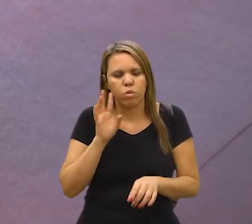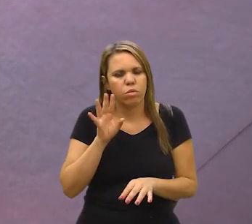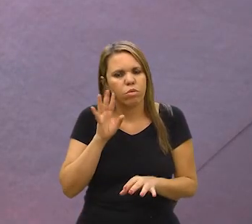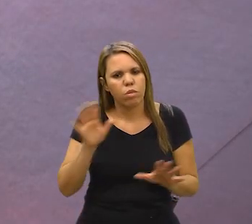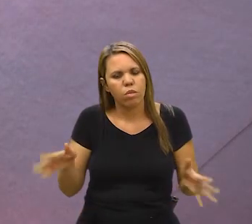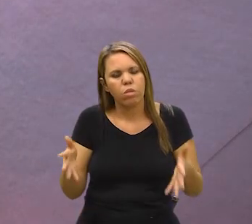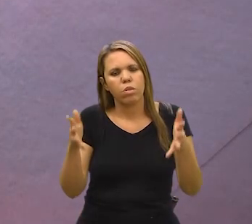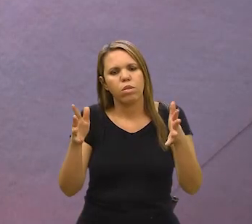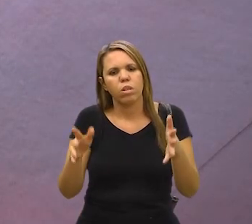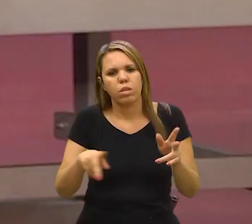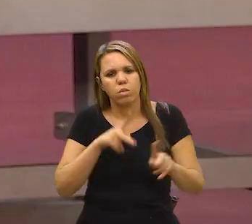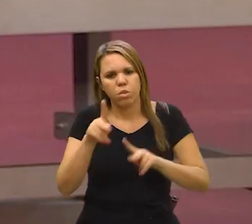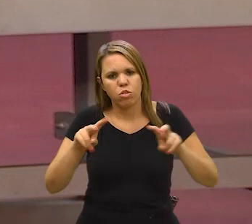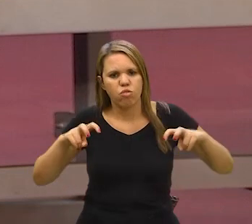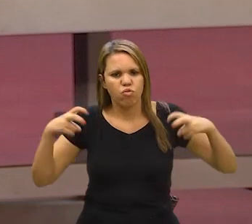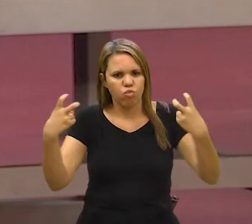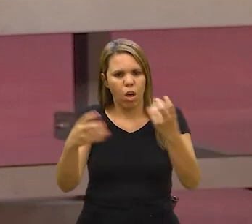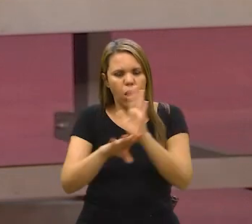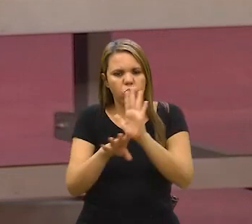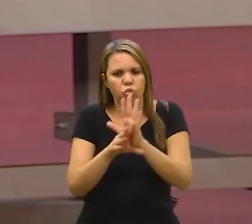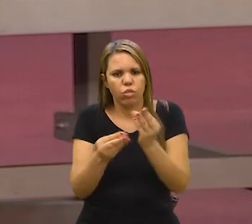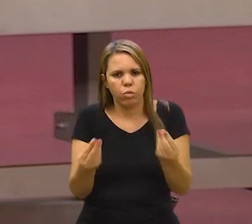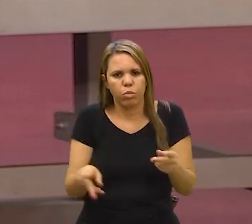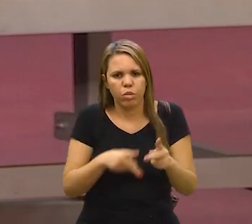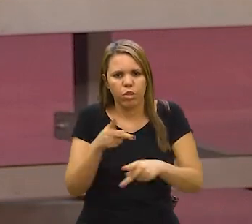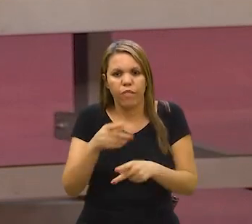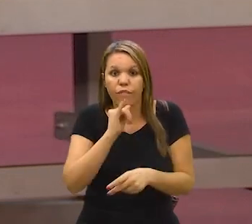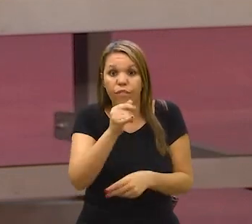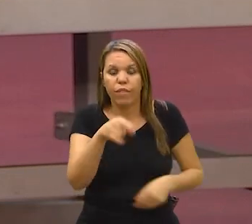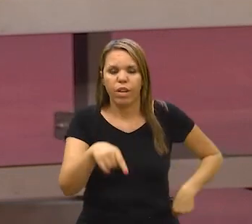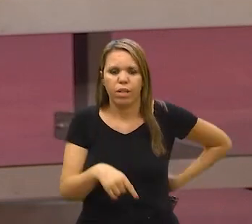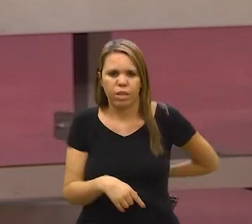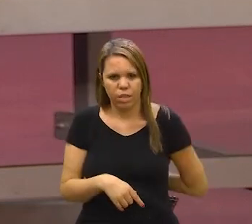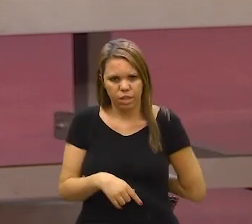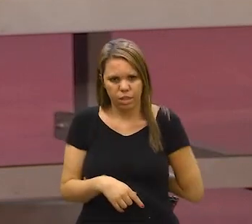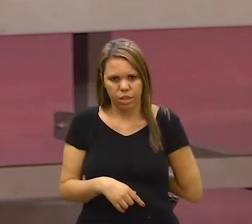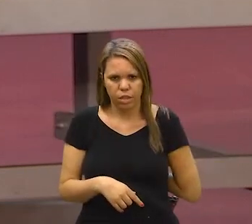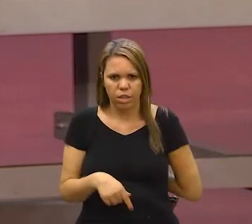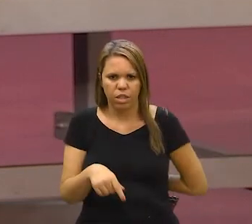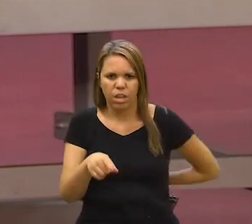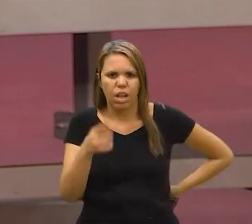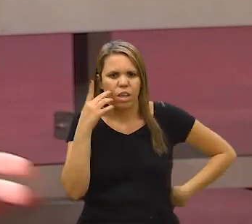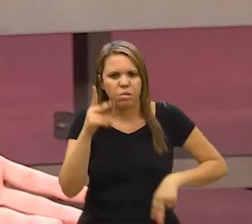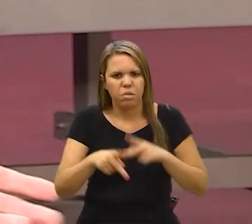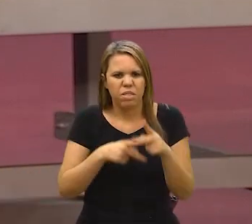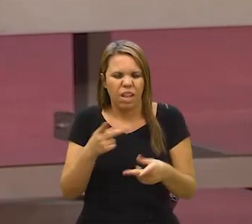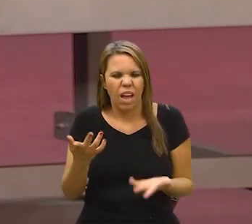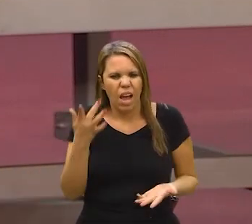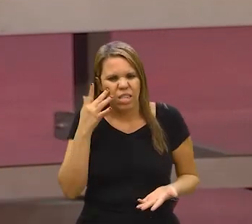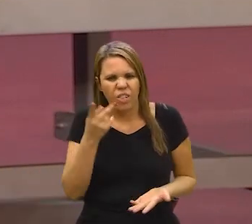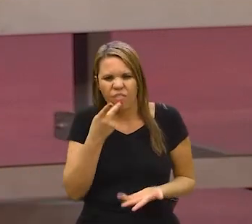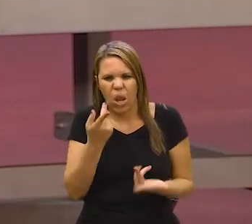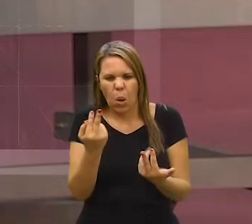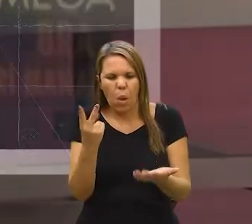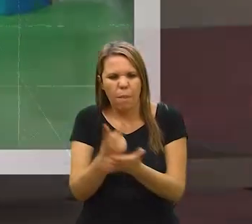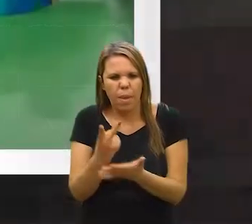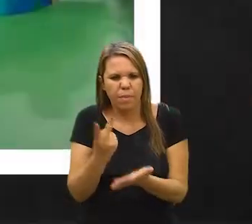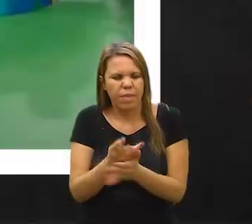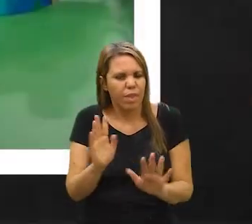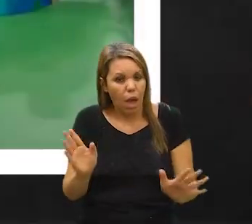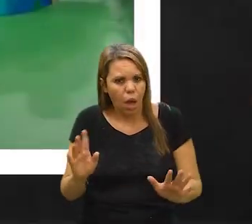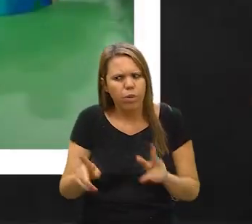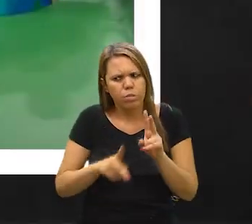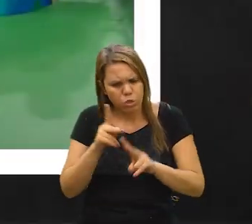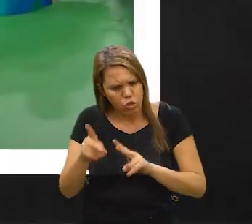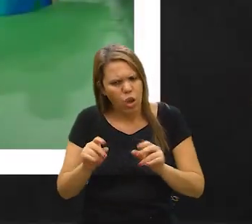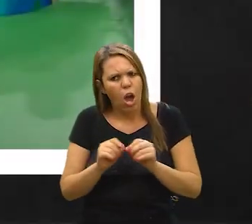disso. A torcida empurra muito. A torcida ajuda demais. Tem gente que fala, você vê muito atleta falar isso, eu acho que é meio clichê, às vezes, tá falando isso para jogar.